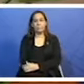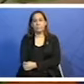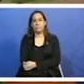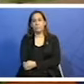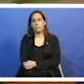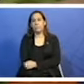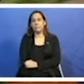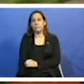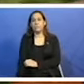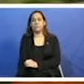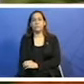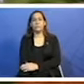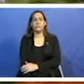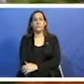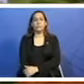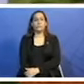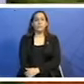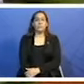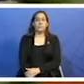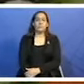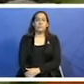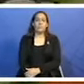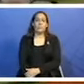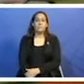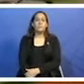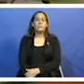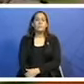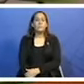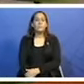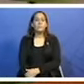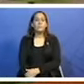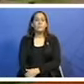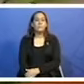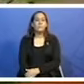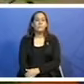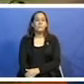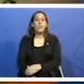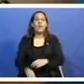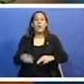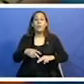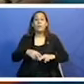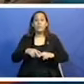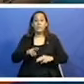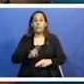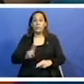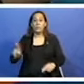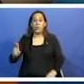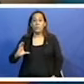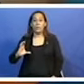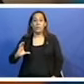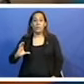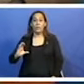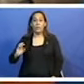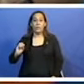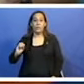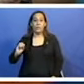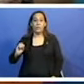ó. Os livretos deles, as poesias deles lá nesse varal. Por isso que chama cordel,